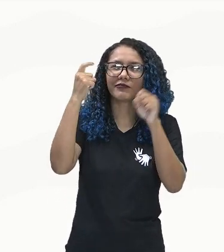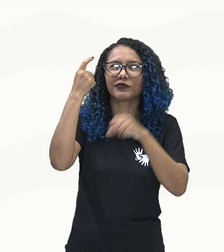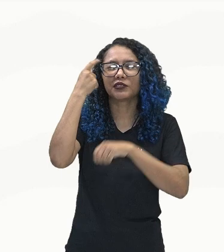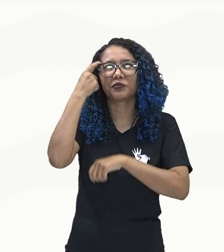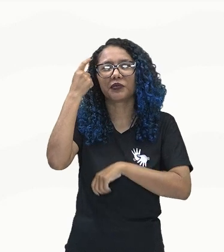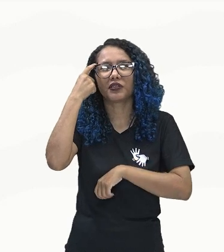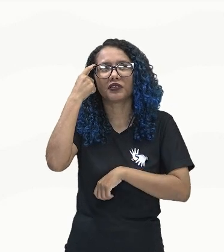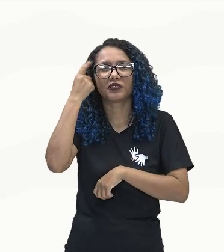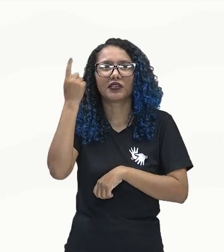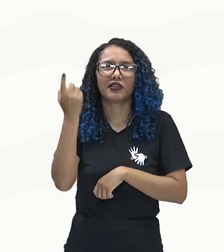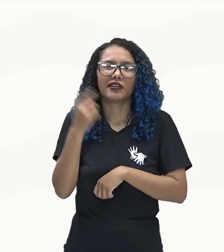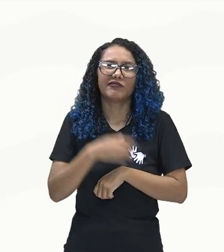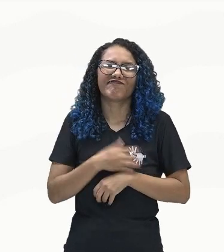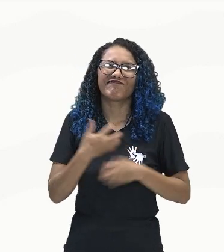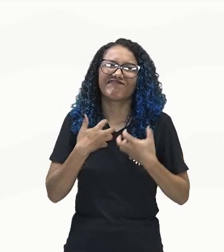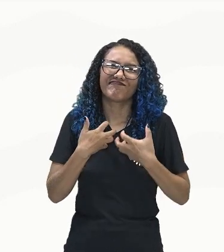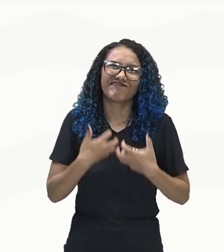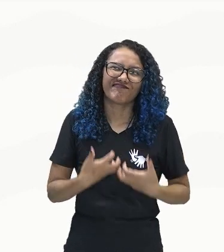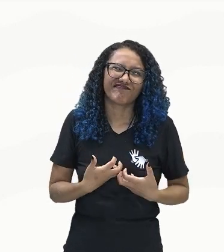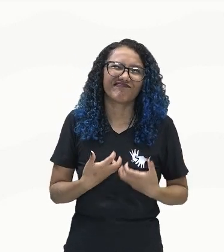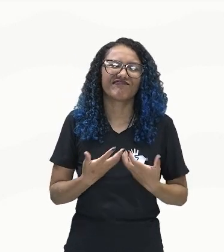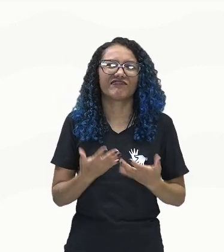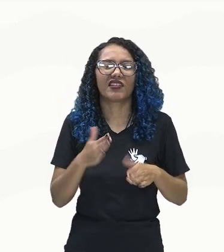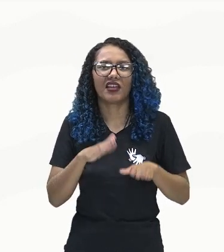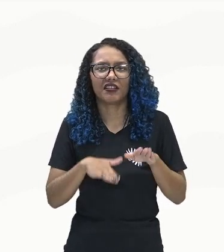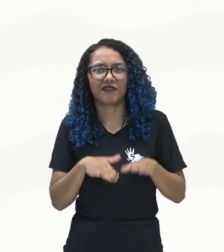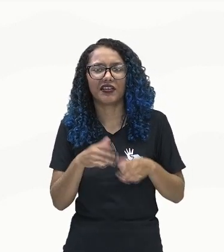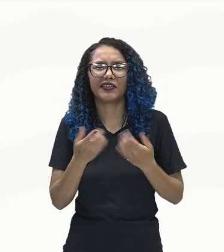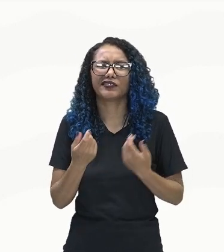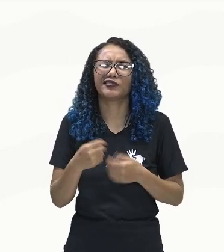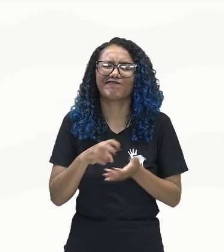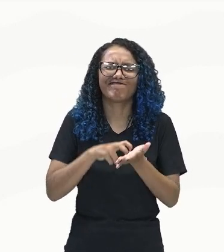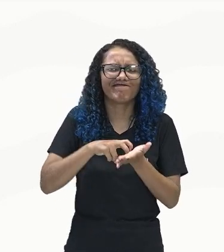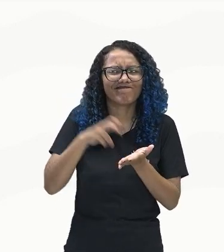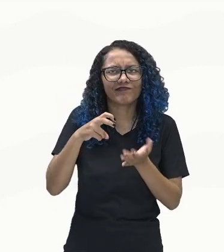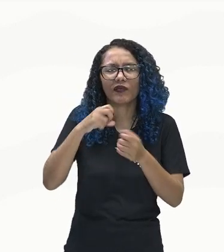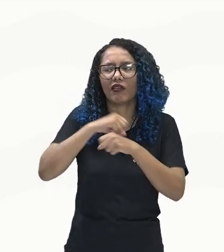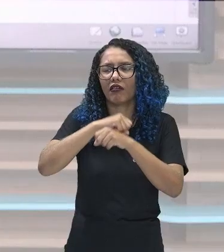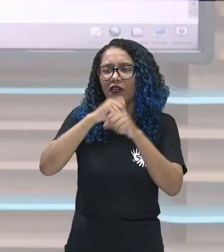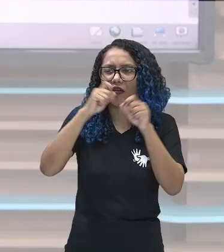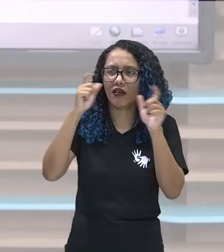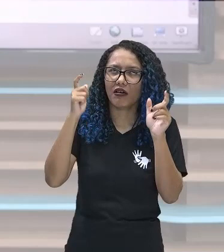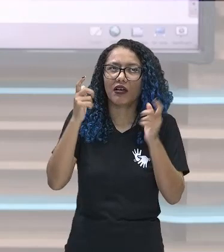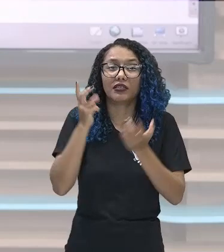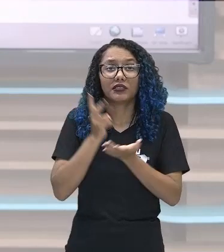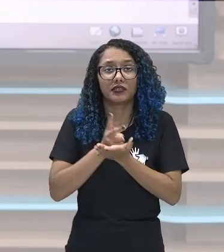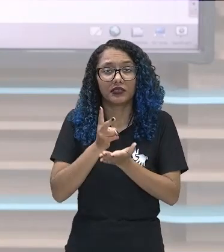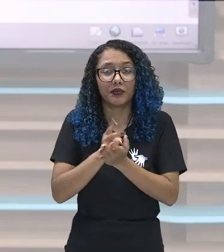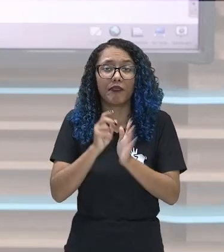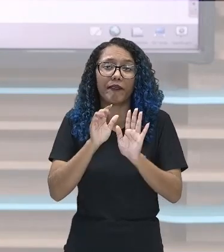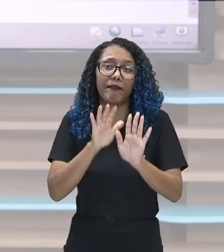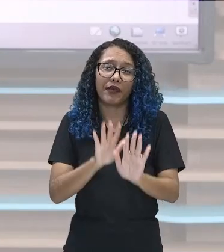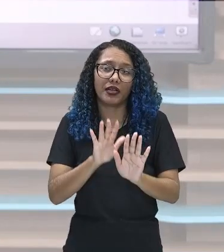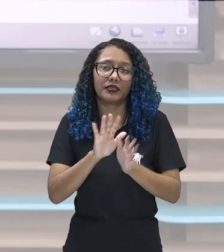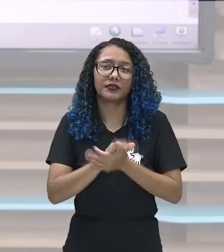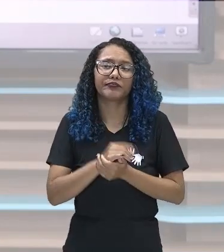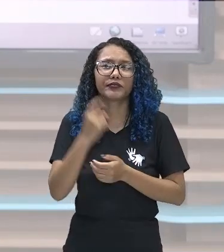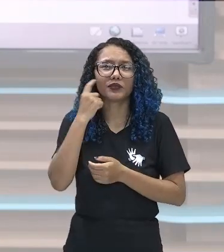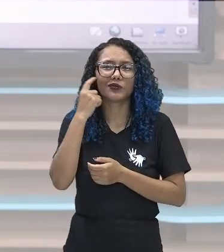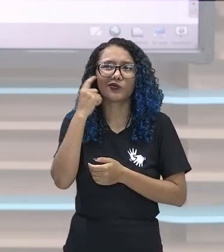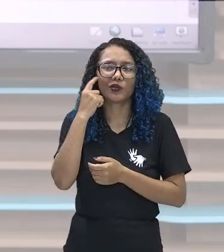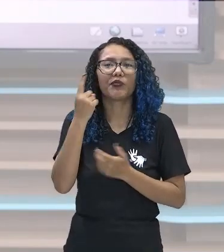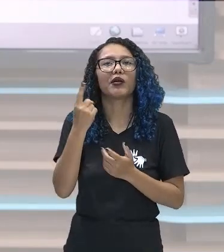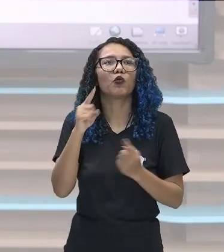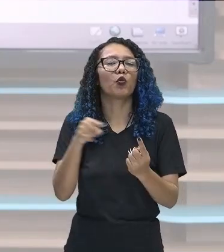pensando... cansado, muitas vezes, precisa acordar cedo e tudo mais, né? Mas aí o que a gente pensa? Não, mas eu